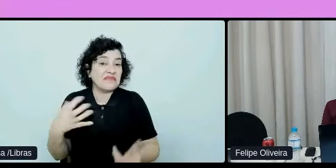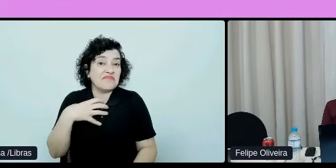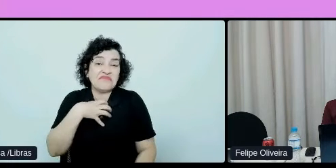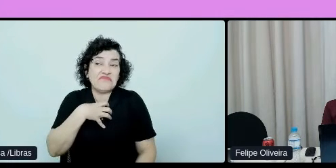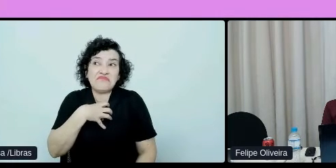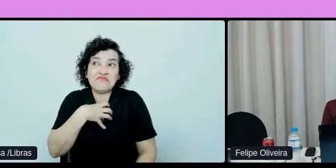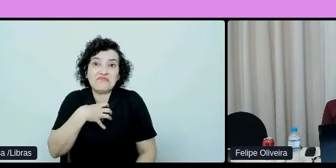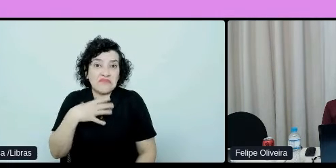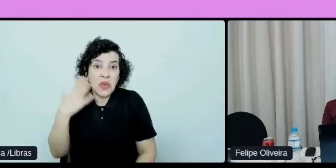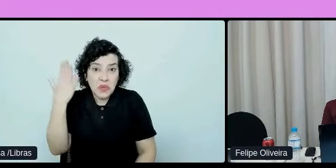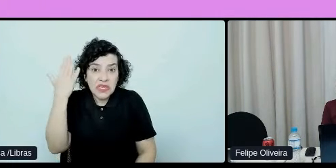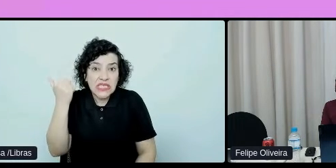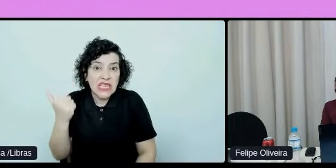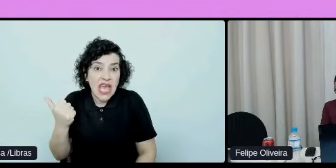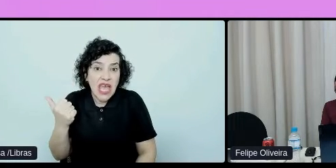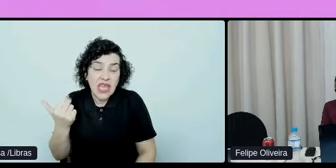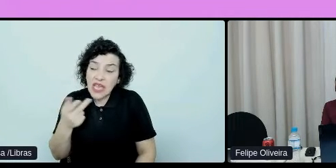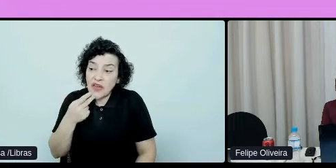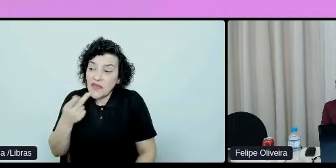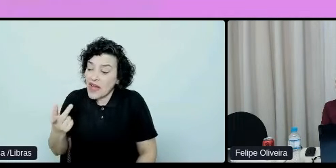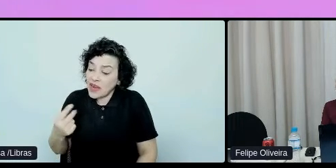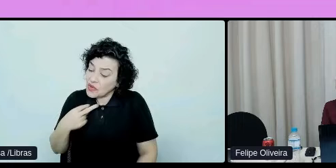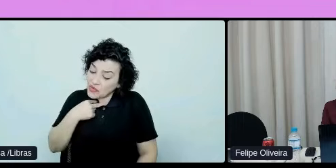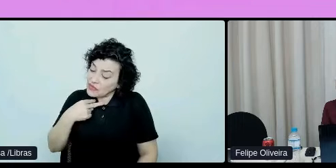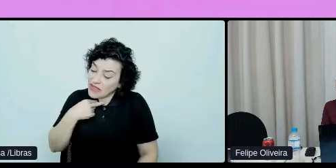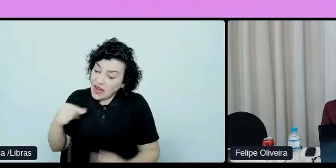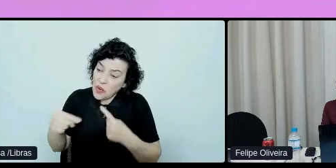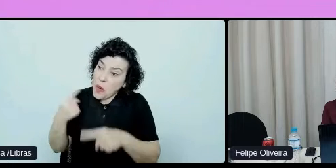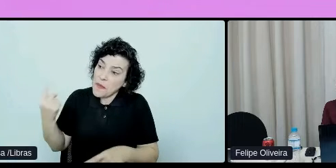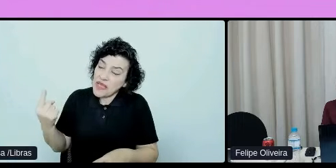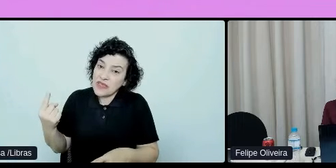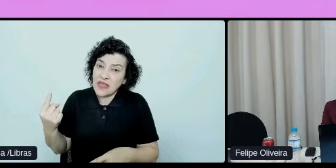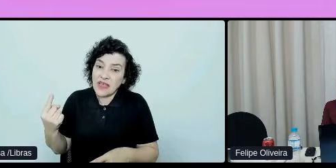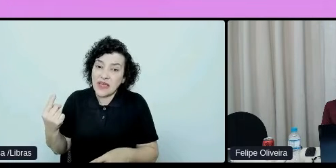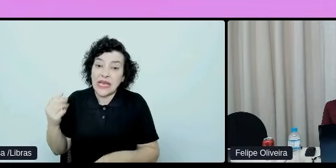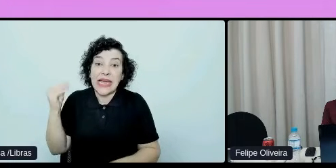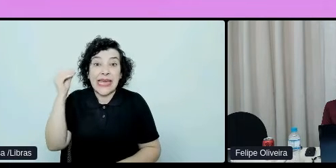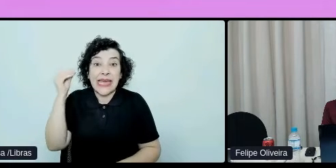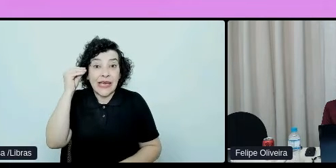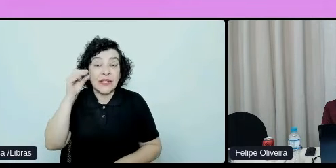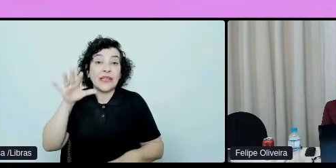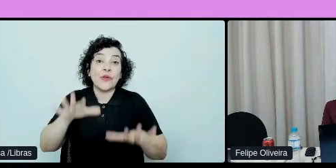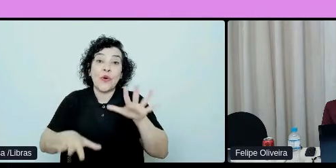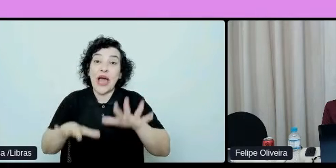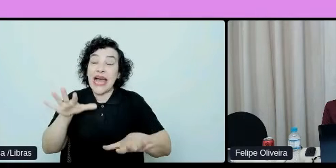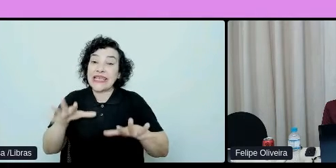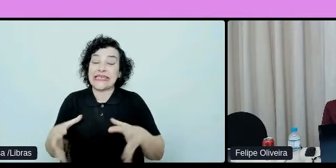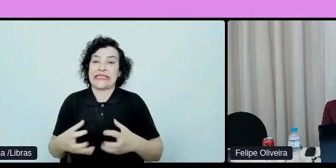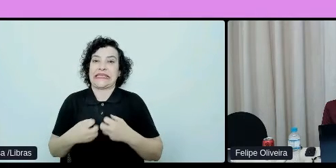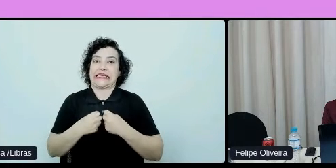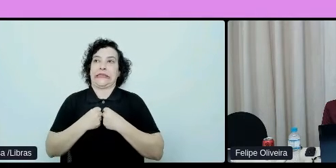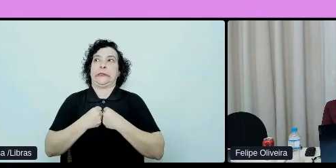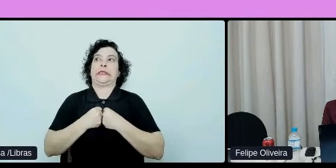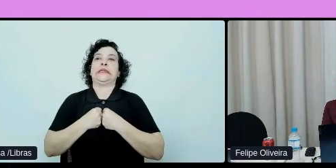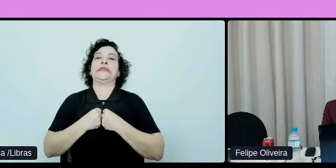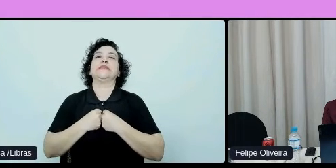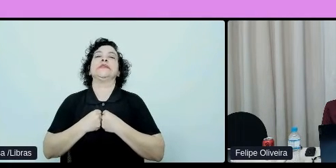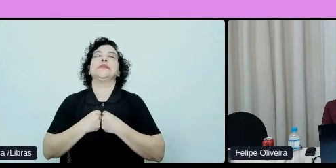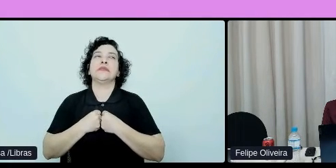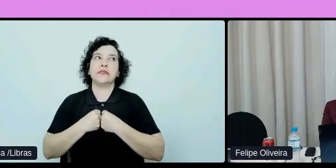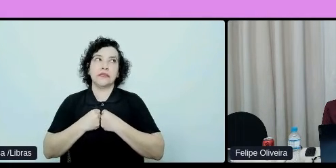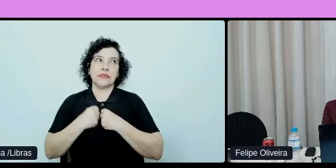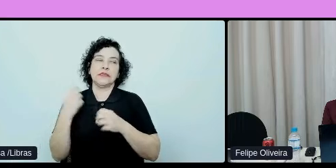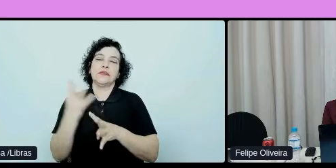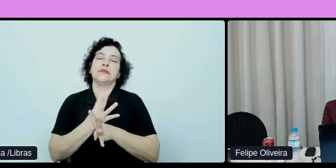automático eu fazer esse comentário. E eu tento segurar. Muitos momentos eu consigo segurar, eu consigo filtrar muitos desses